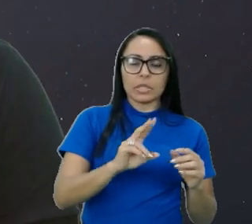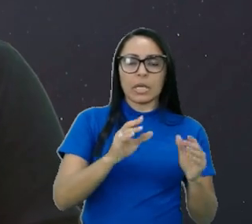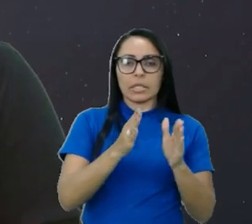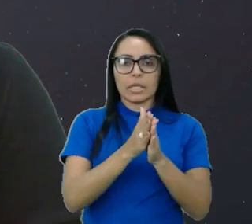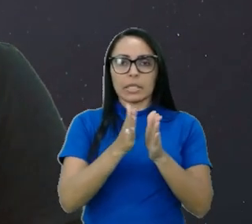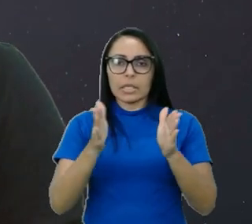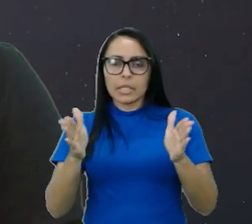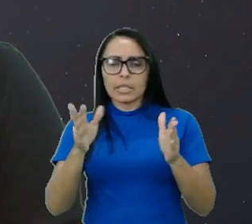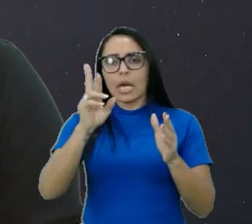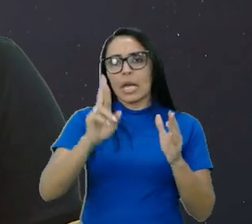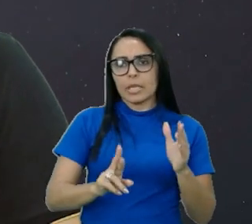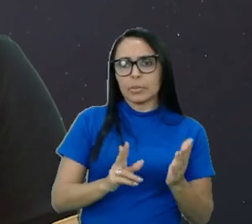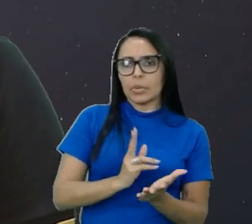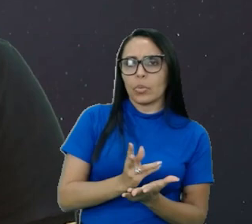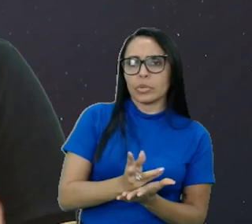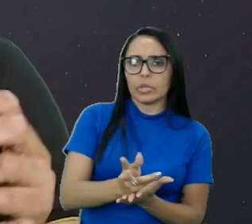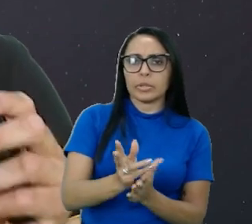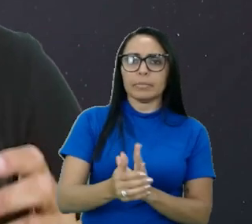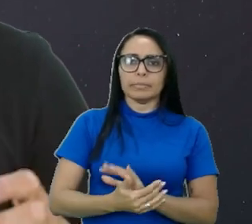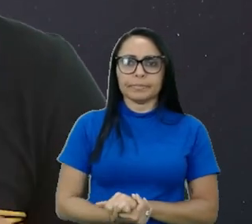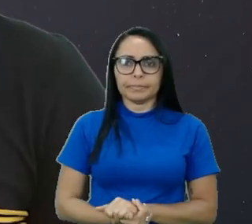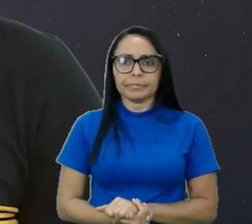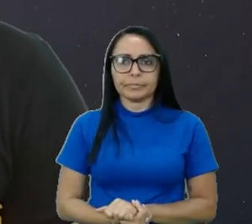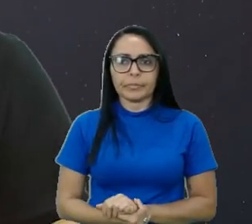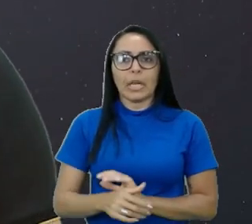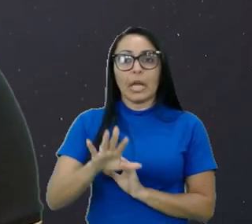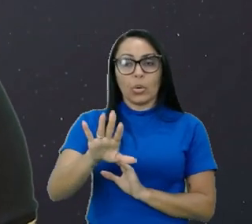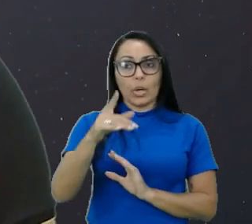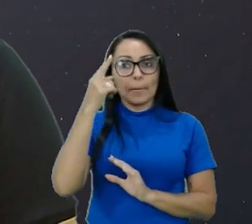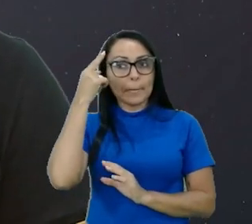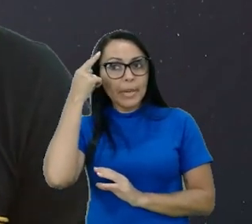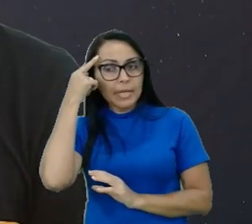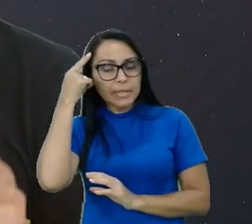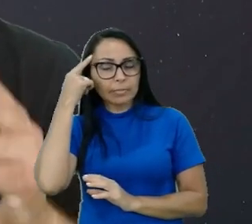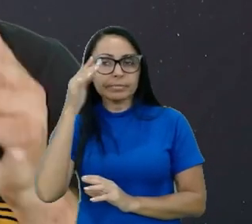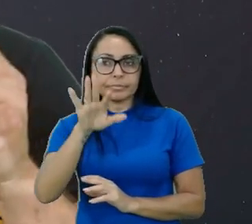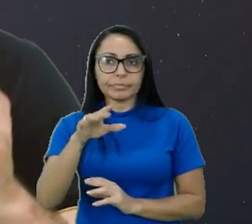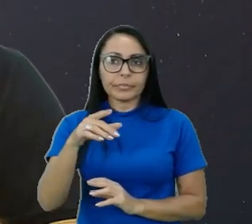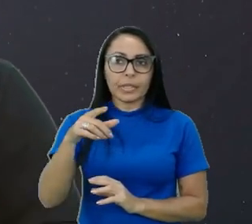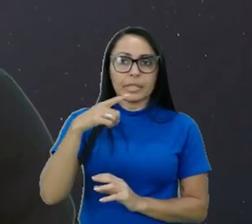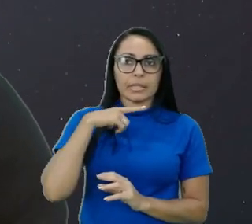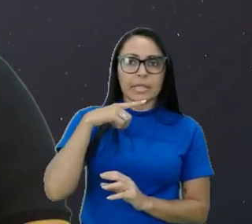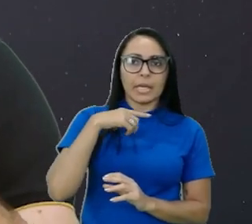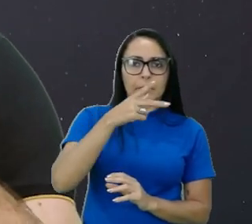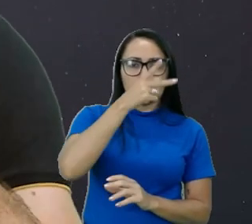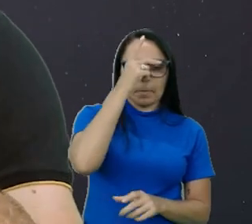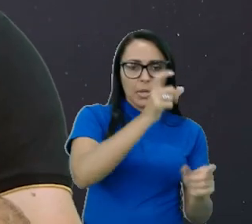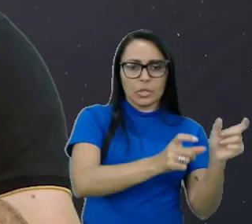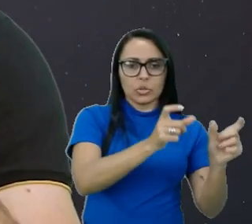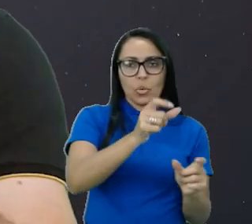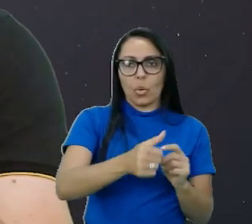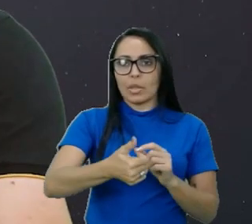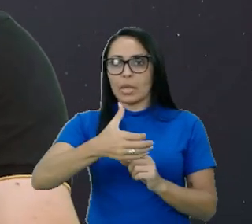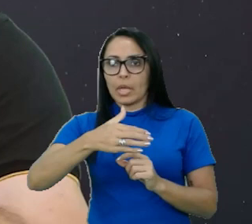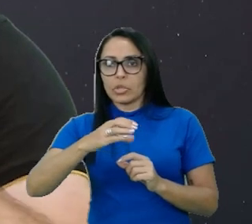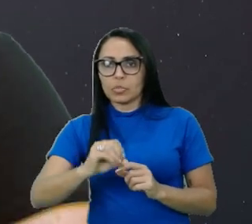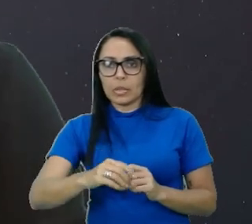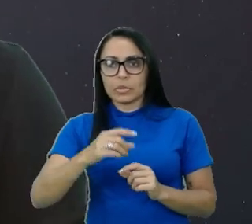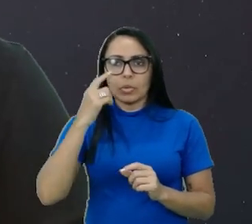razão permanece constante. Agora pensa comigo, tu tens 10 trabalhadores para descarregar